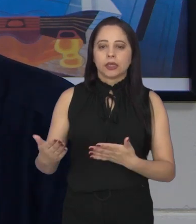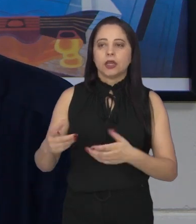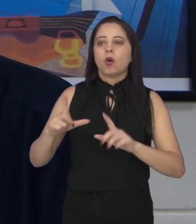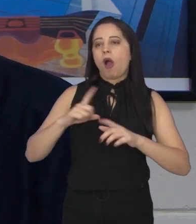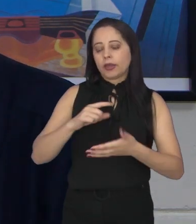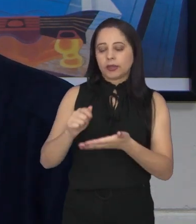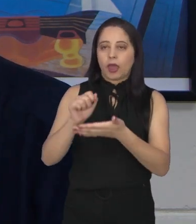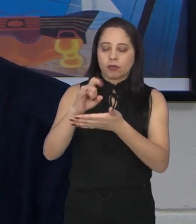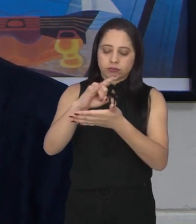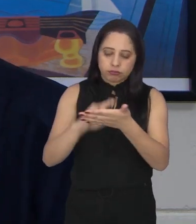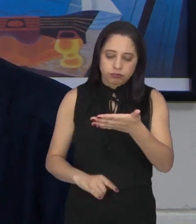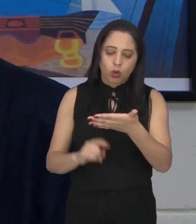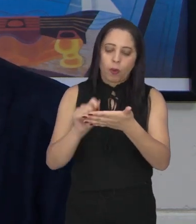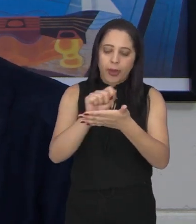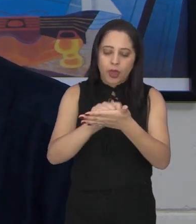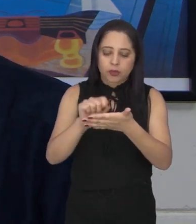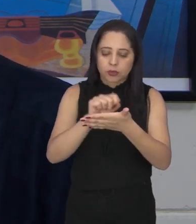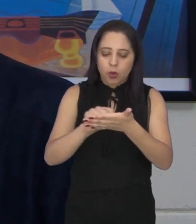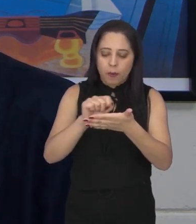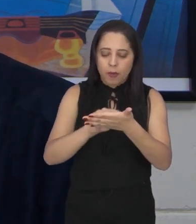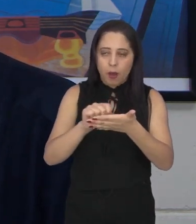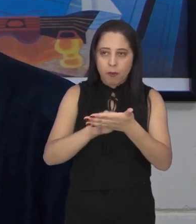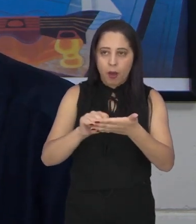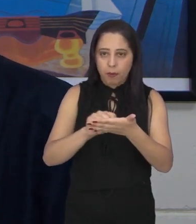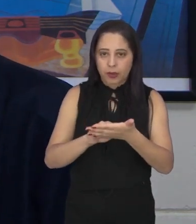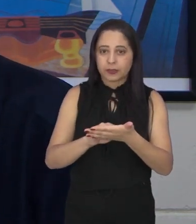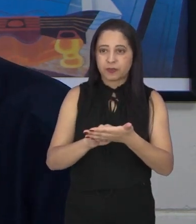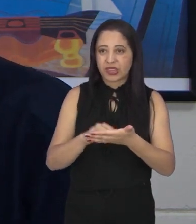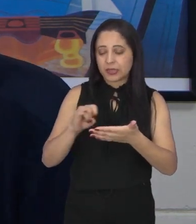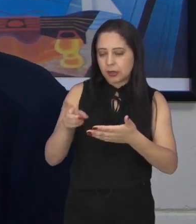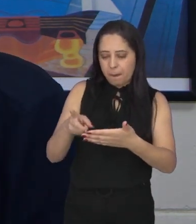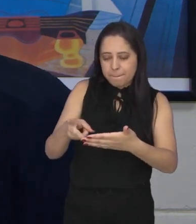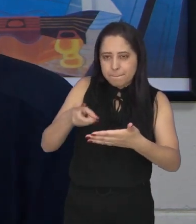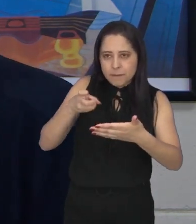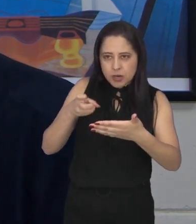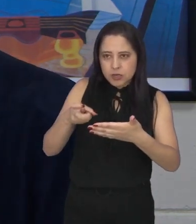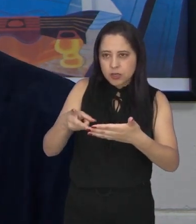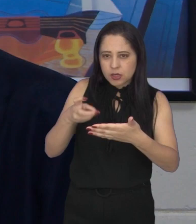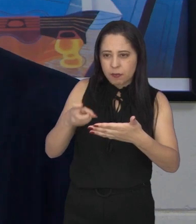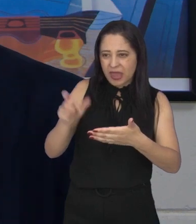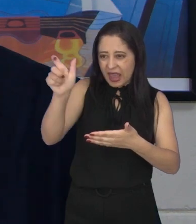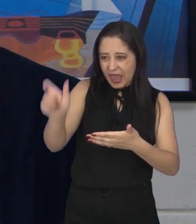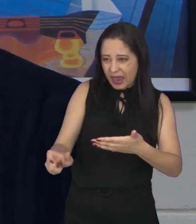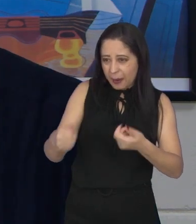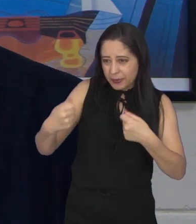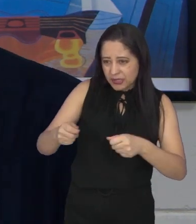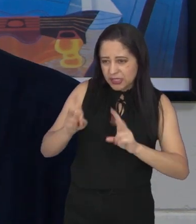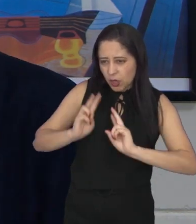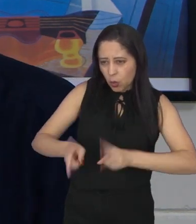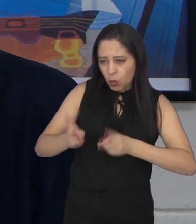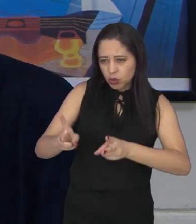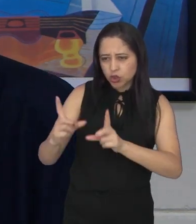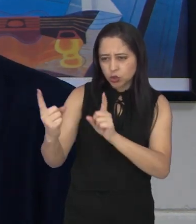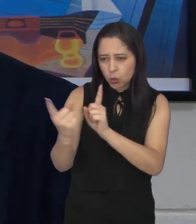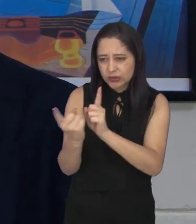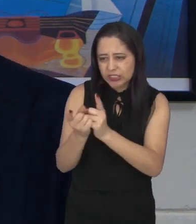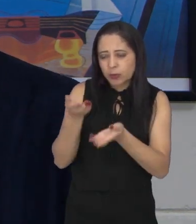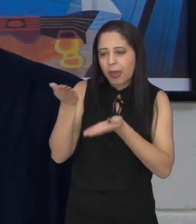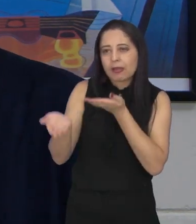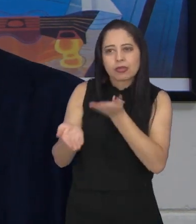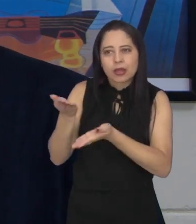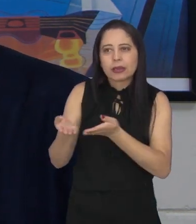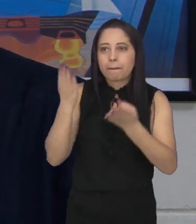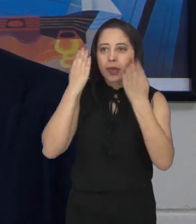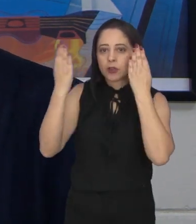é feito um prontuário para ela nesse acolhimento de sofrimento. E se a gente vê que dentro desse processo, né, ela precisa de uma continuação de um